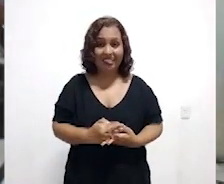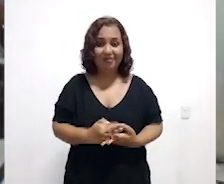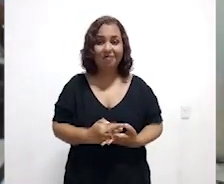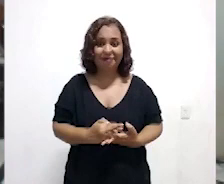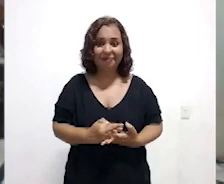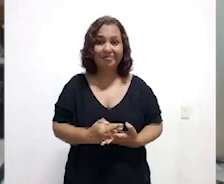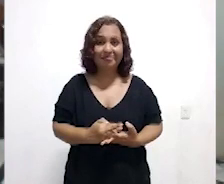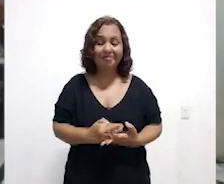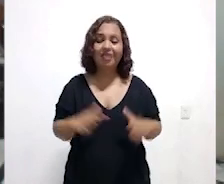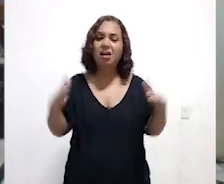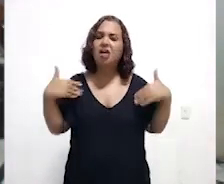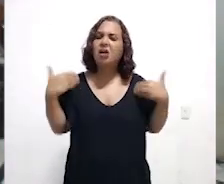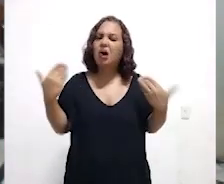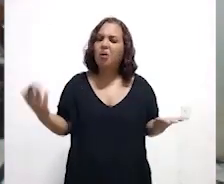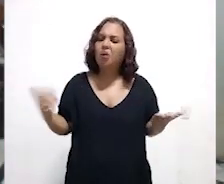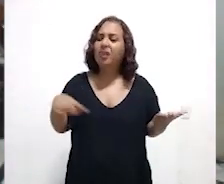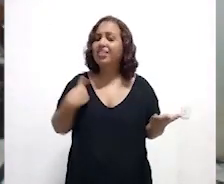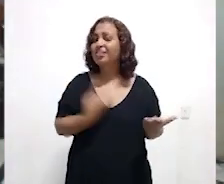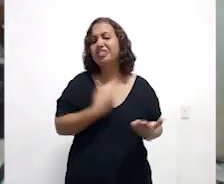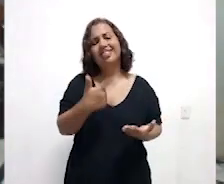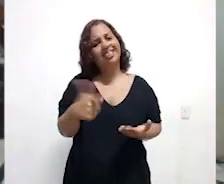Quando a gente não tem,